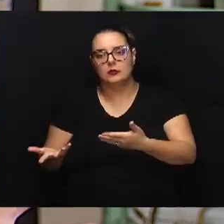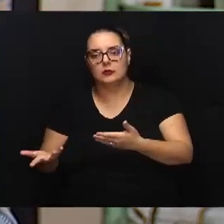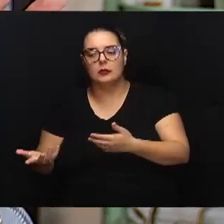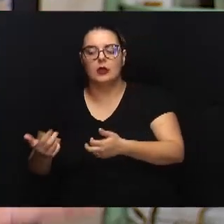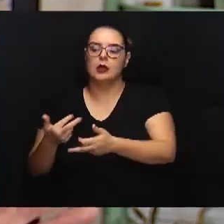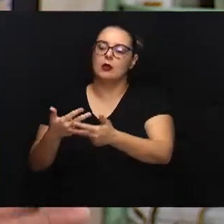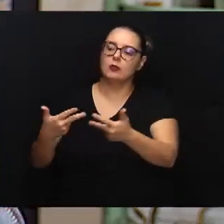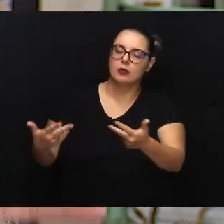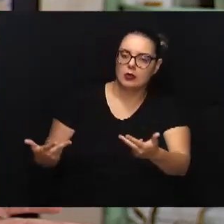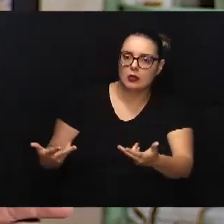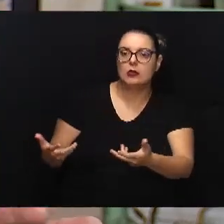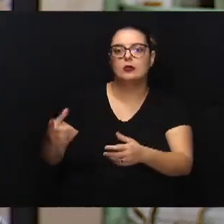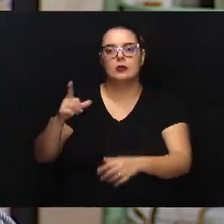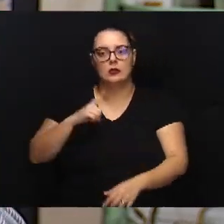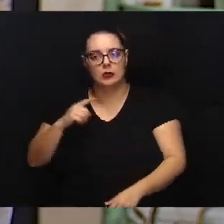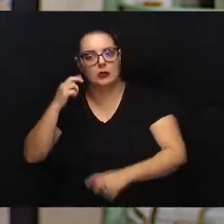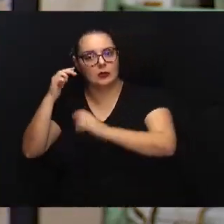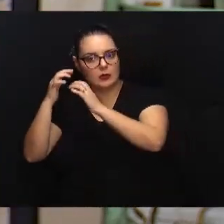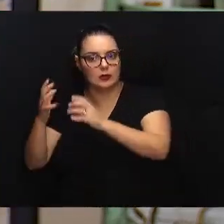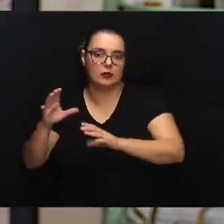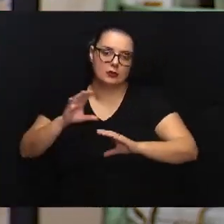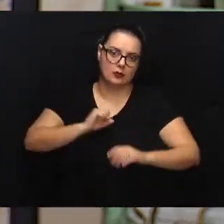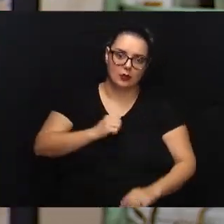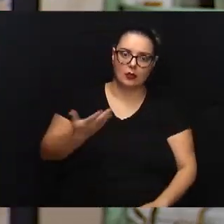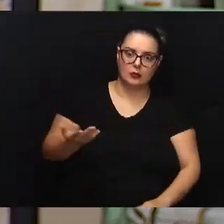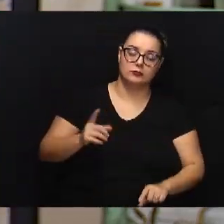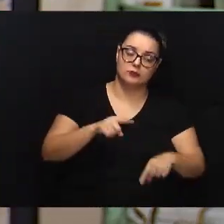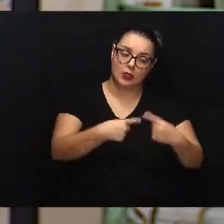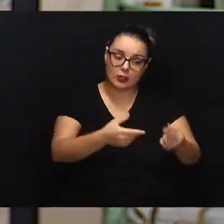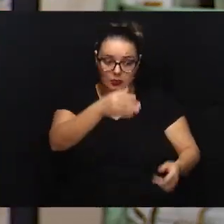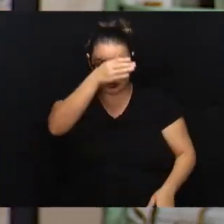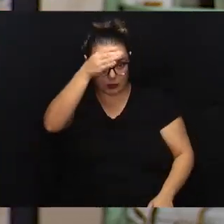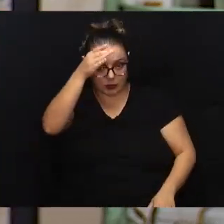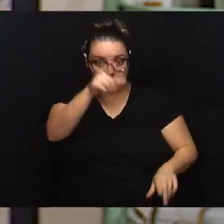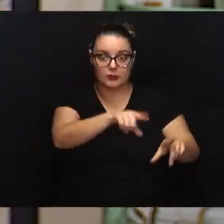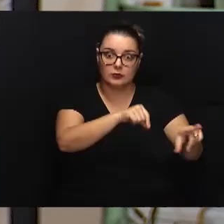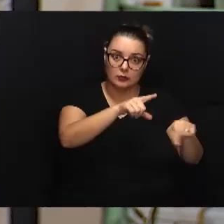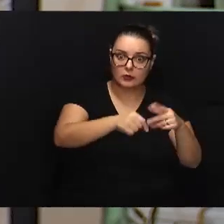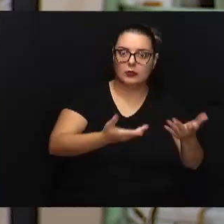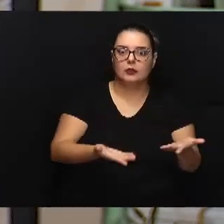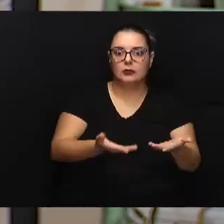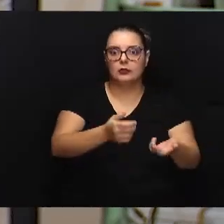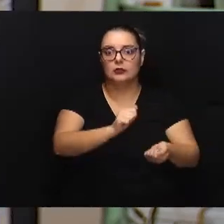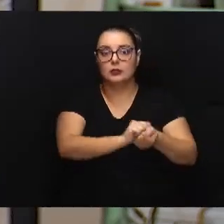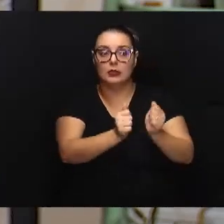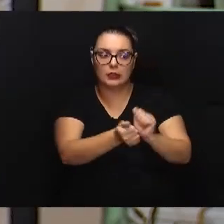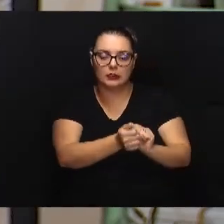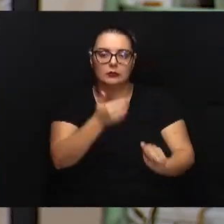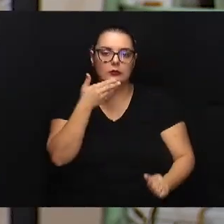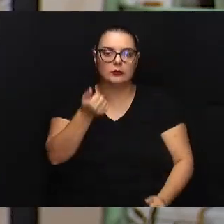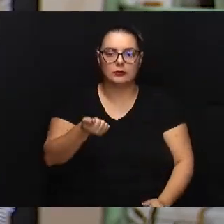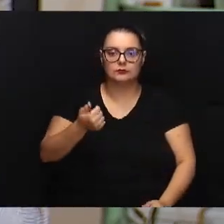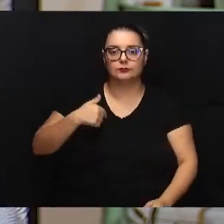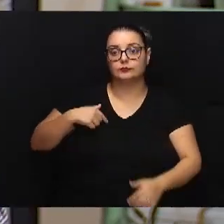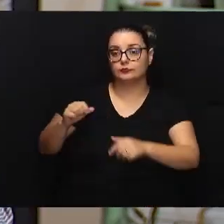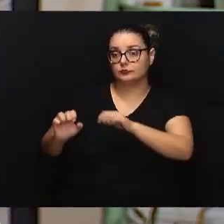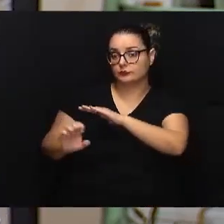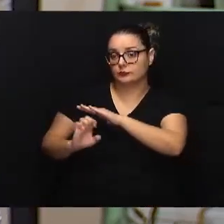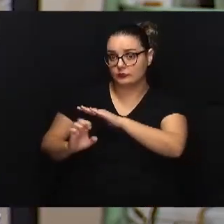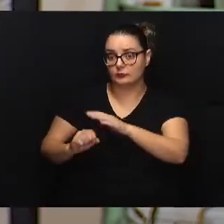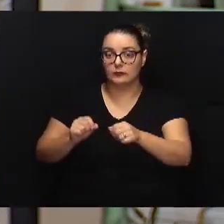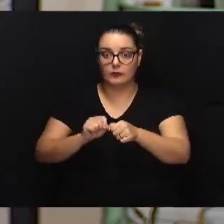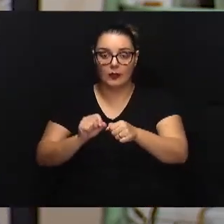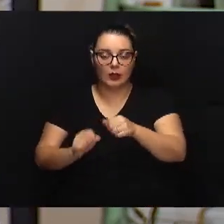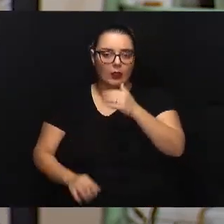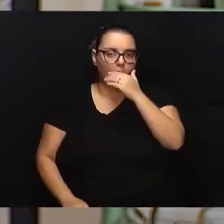gente tem e pensa e gosta e outras que a gente tem que ir aprimorando. Eu faço empresas, por exemplo, que eu faço todas as